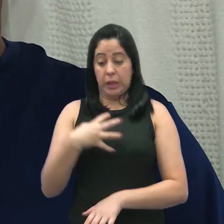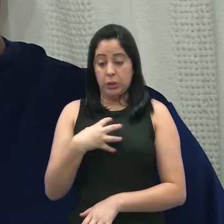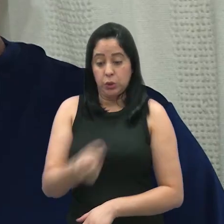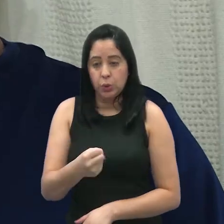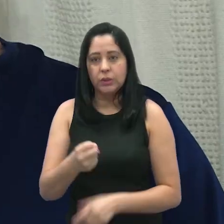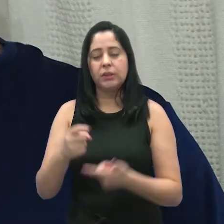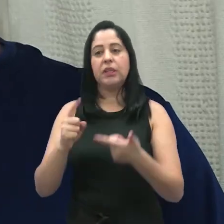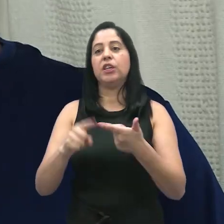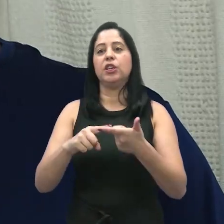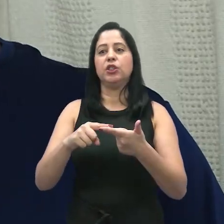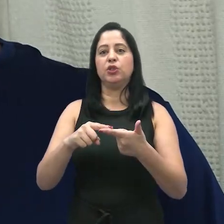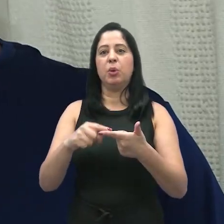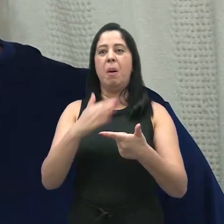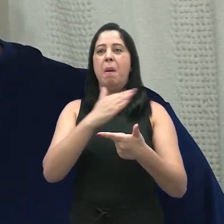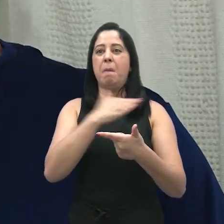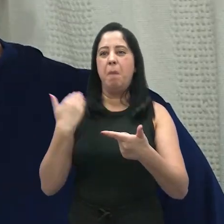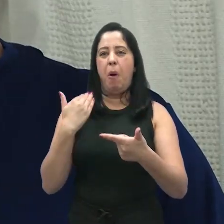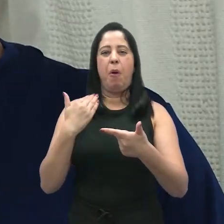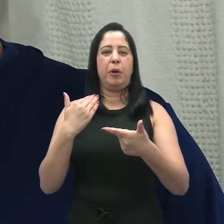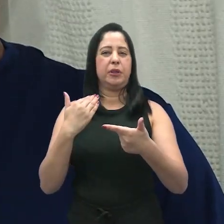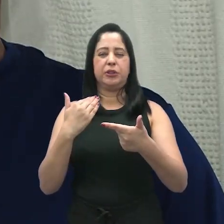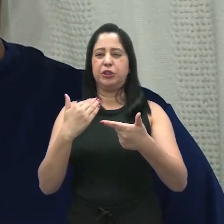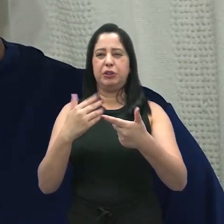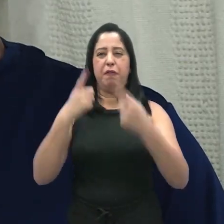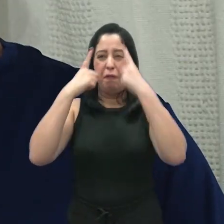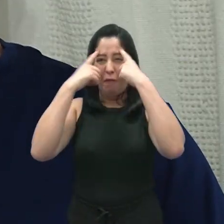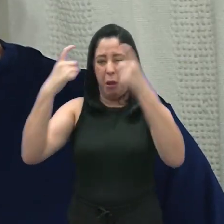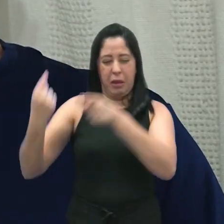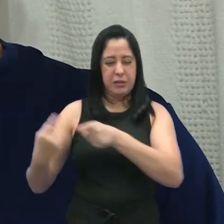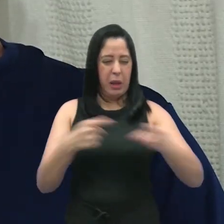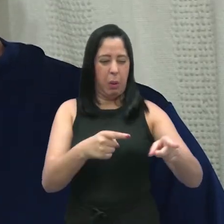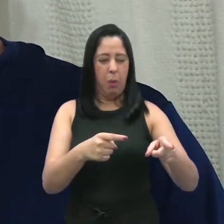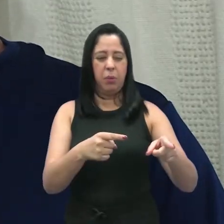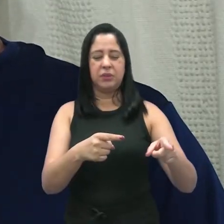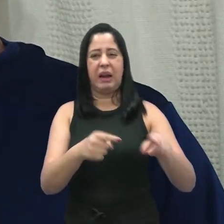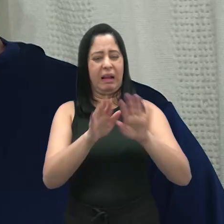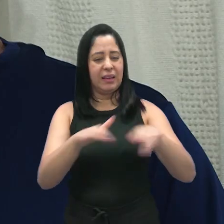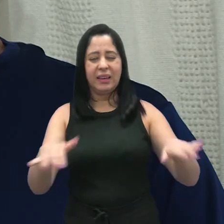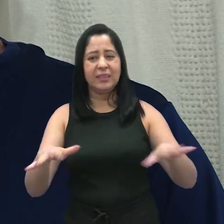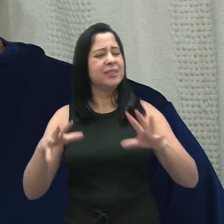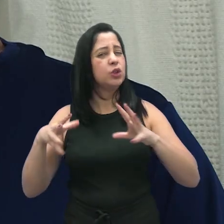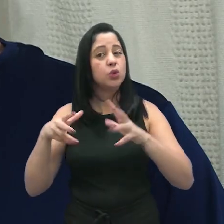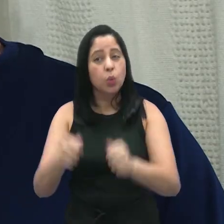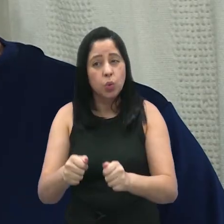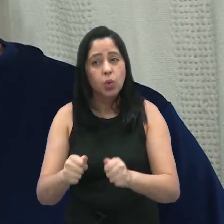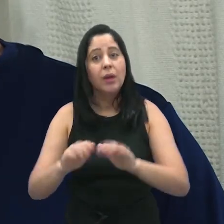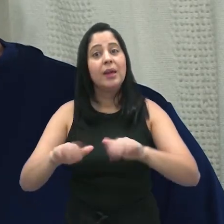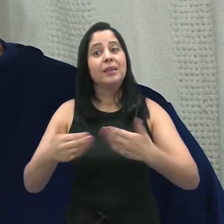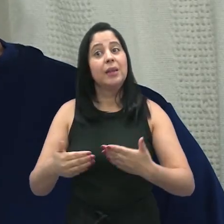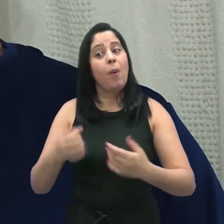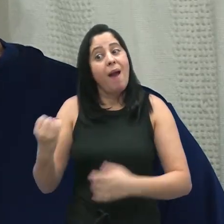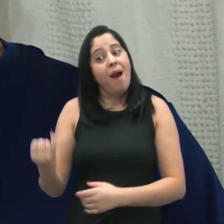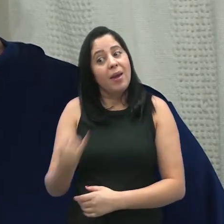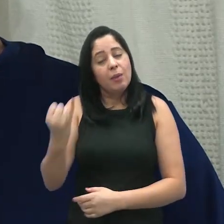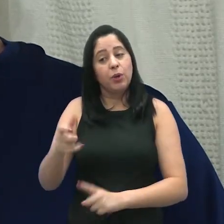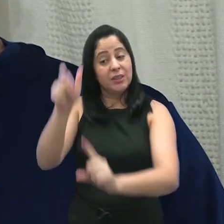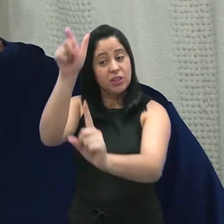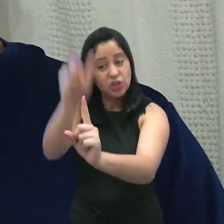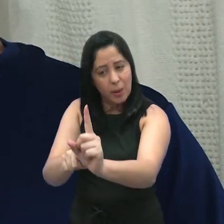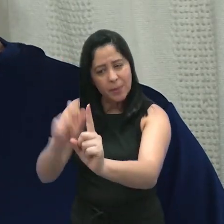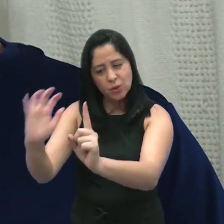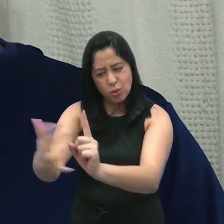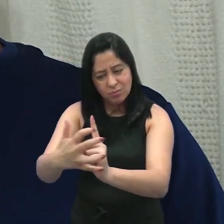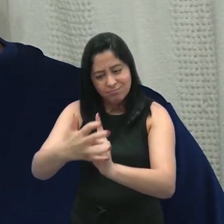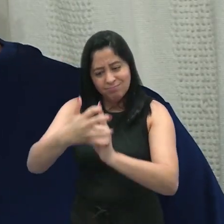violenta, separação conjugal, violência contra a criança, tudo. Então, acolher essa pessoa e